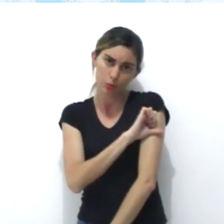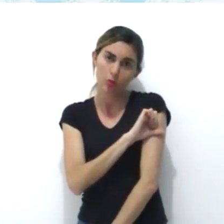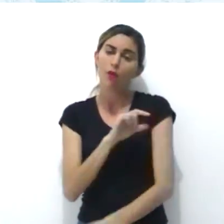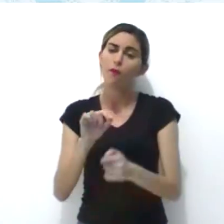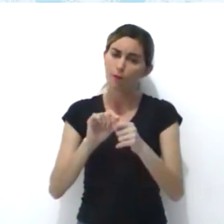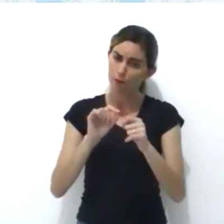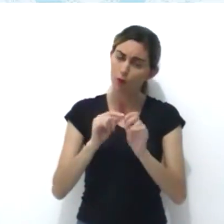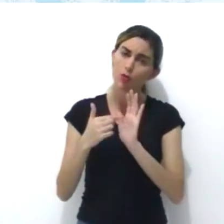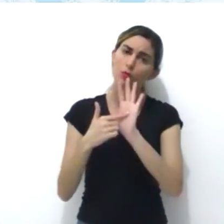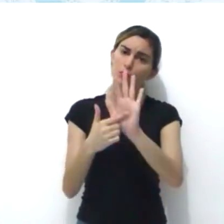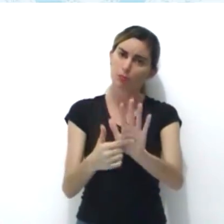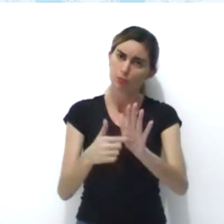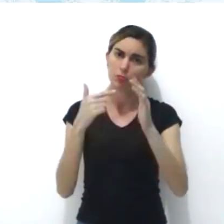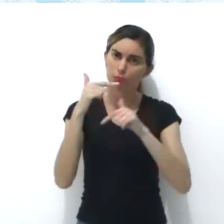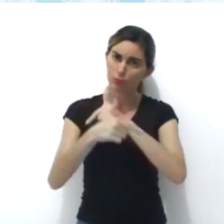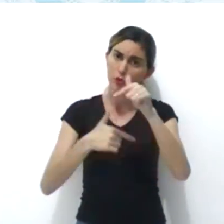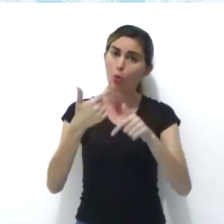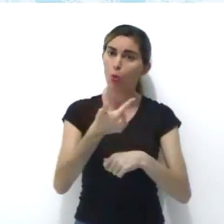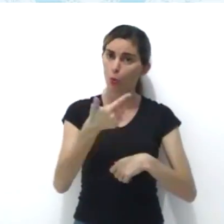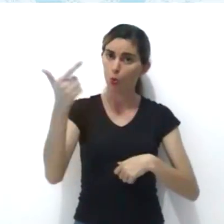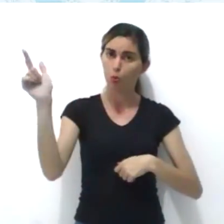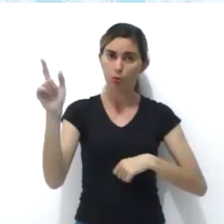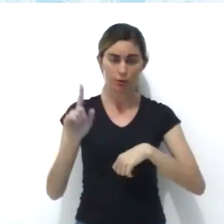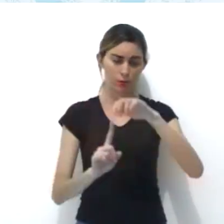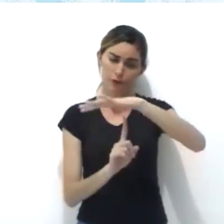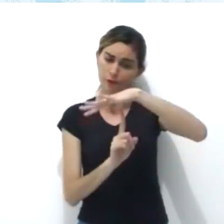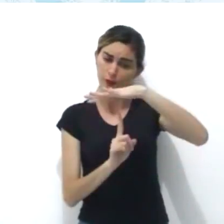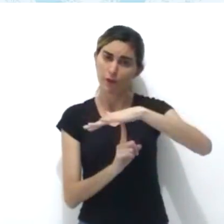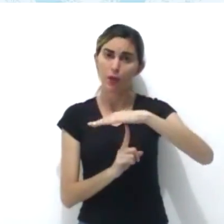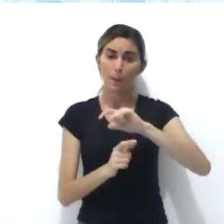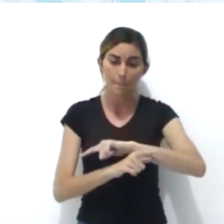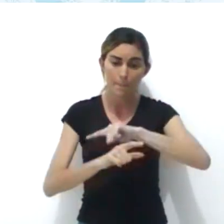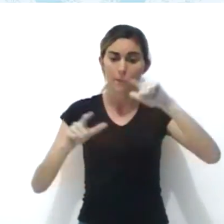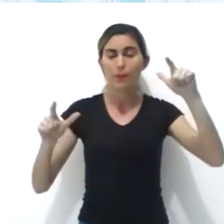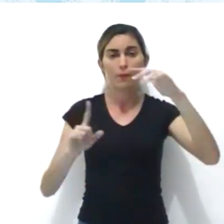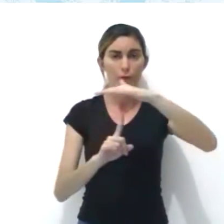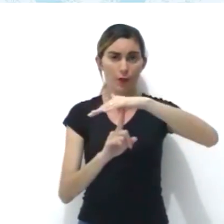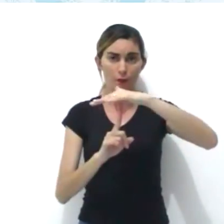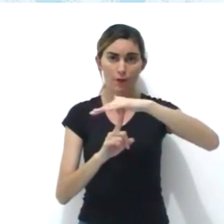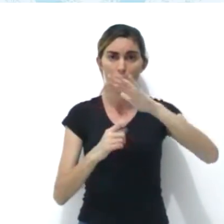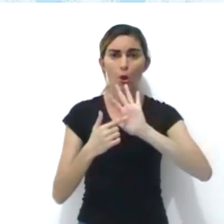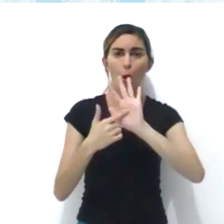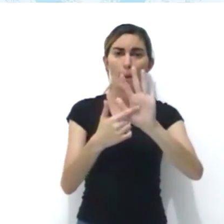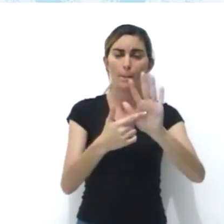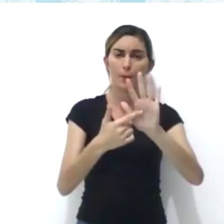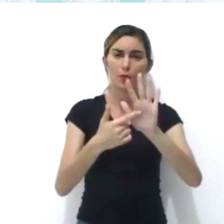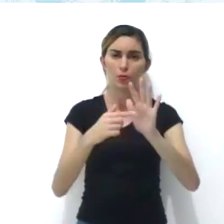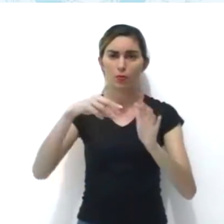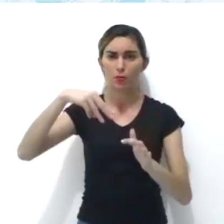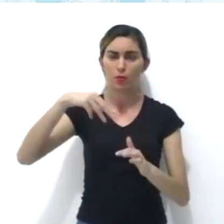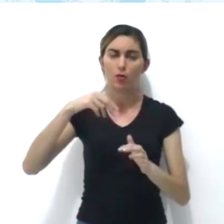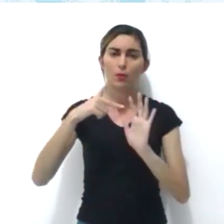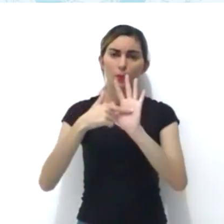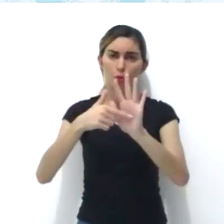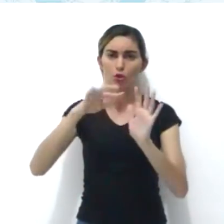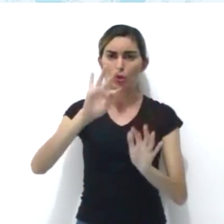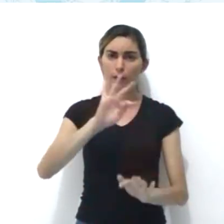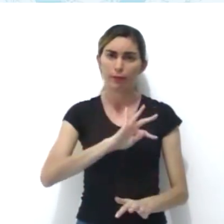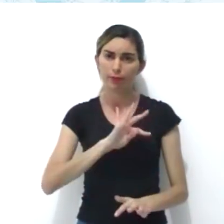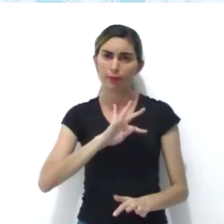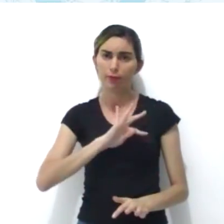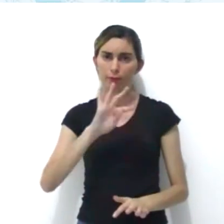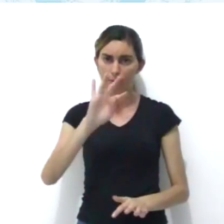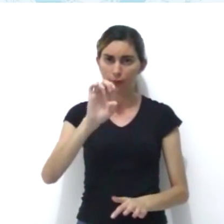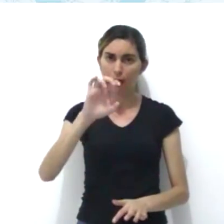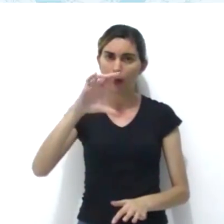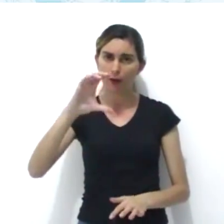9º ano que foram apresentar o trabalho deles em outra feira, que é uma das maiores feiras que nós temos, que é a Mostratec. E